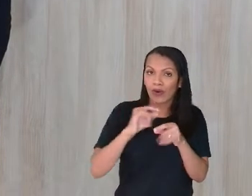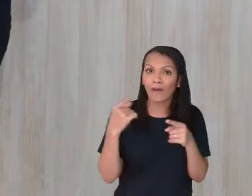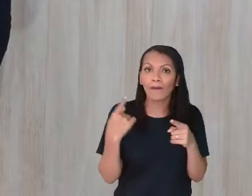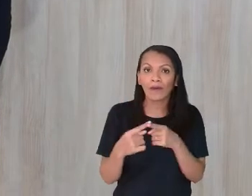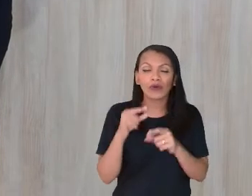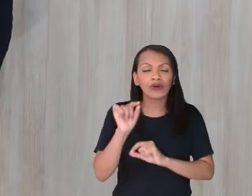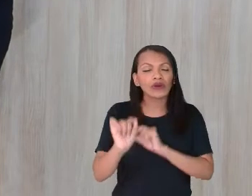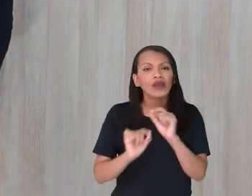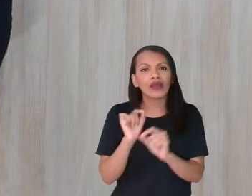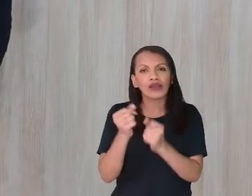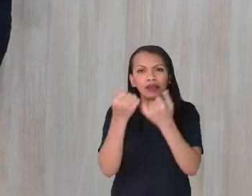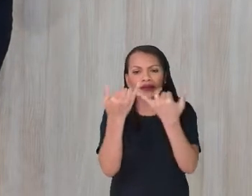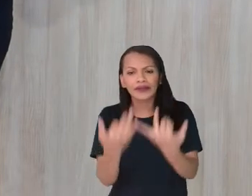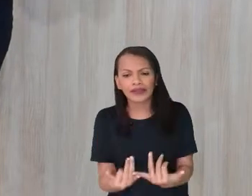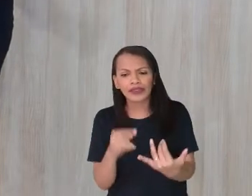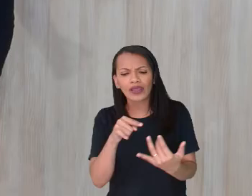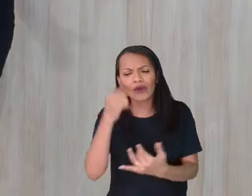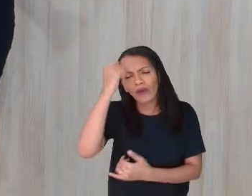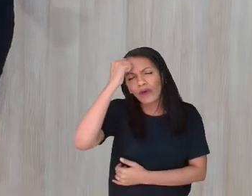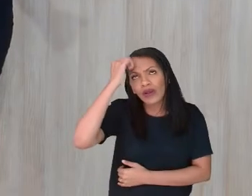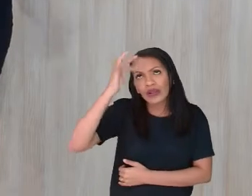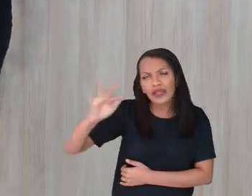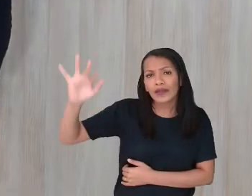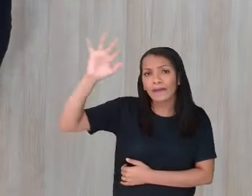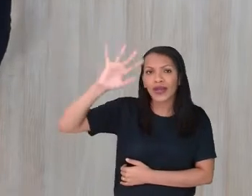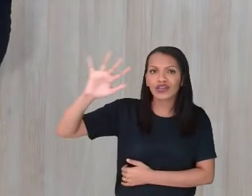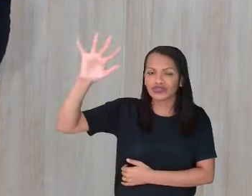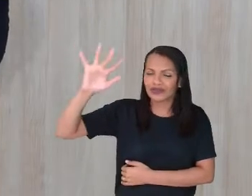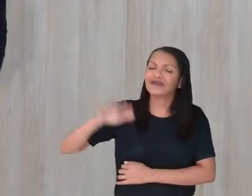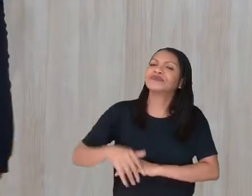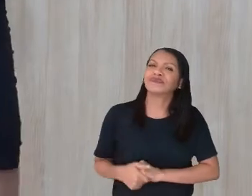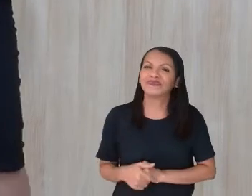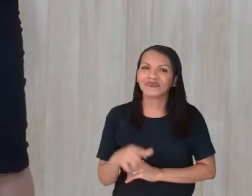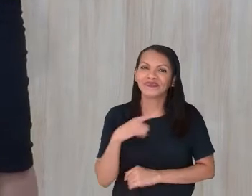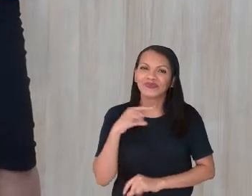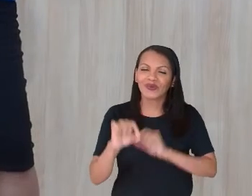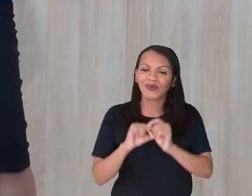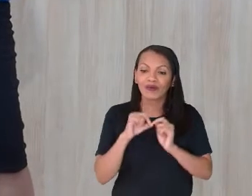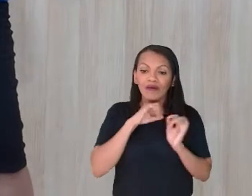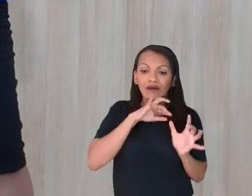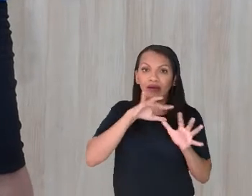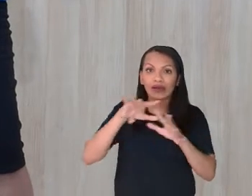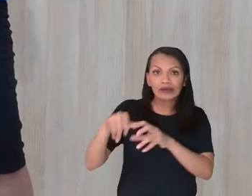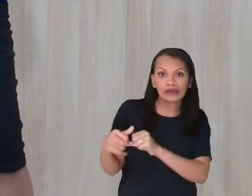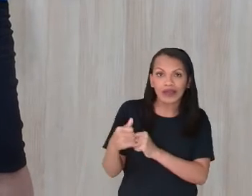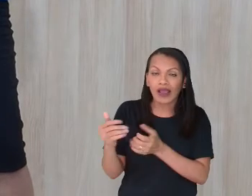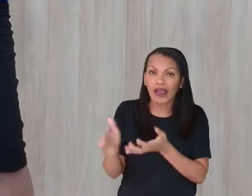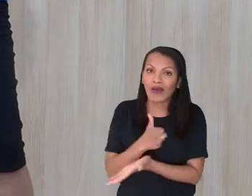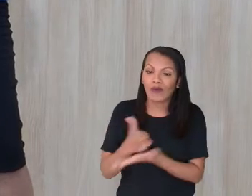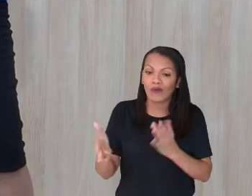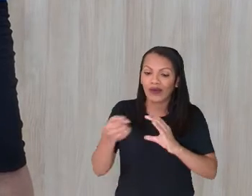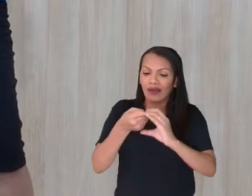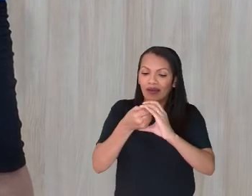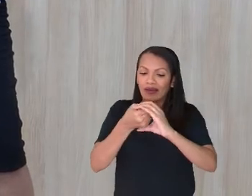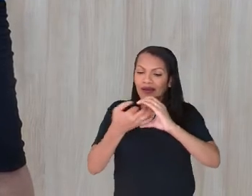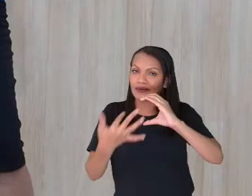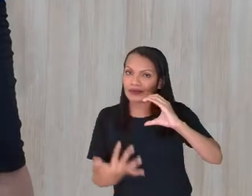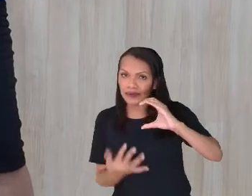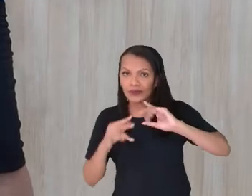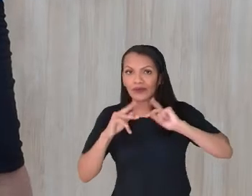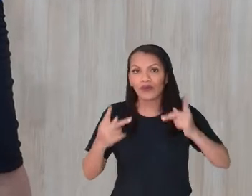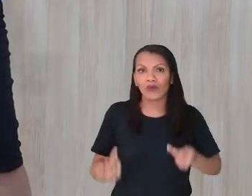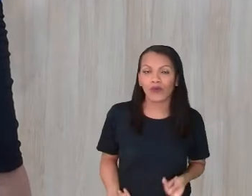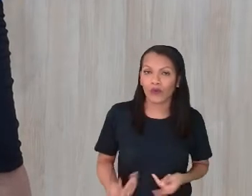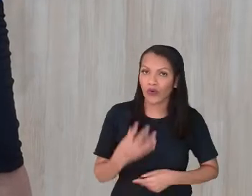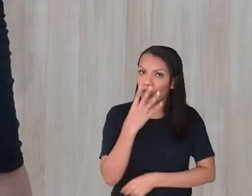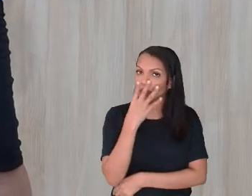está falando de uma ficção imaginativa, né? Em que a gente tem os animais que têm algumas características humanas, como o